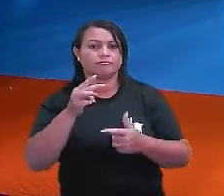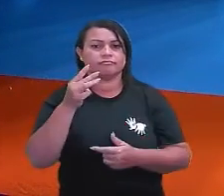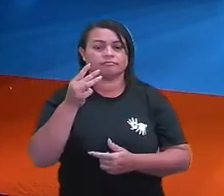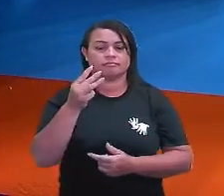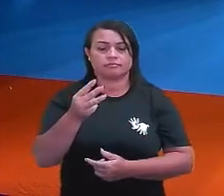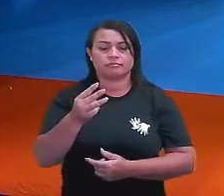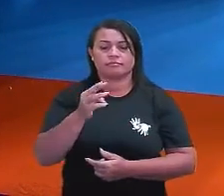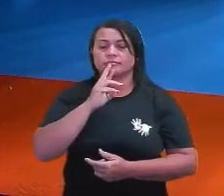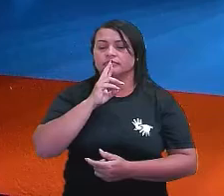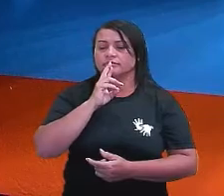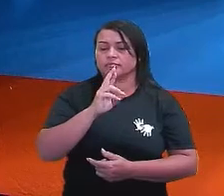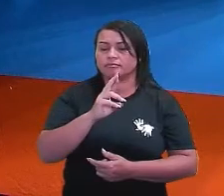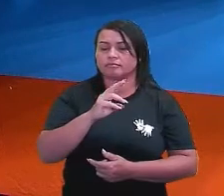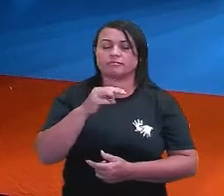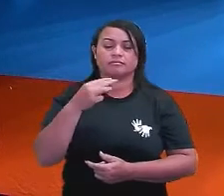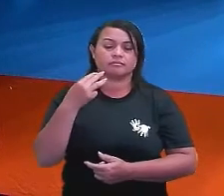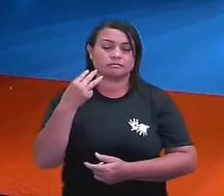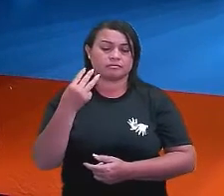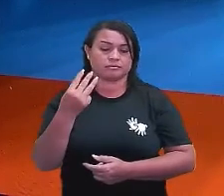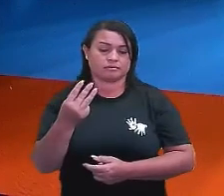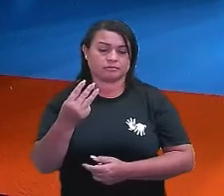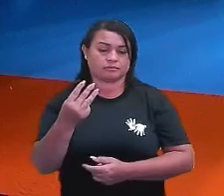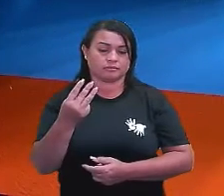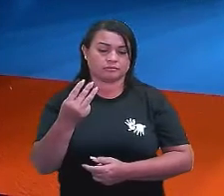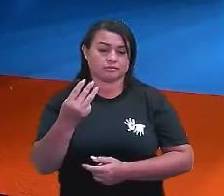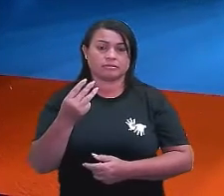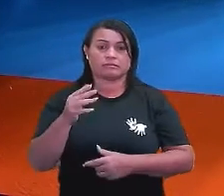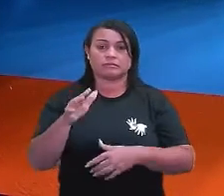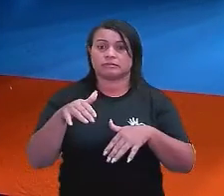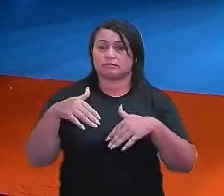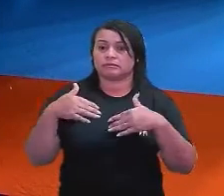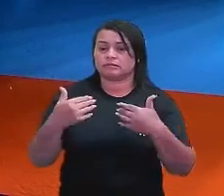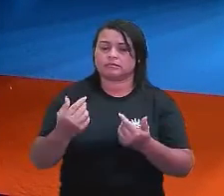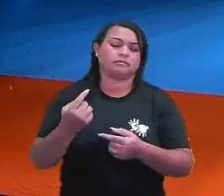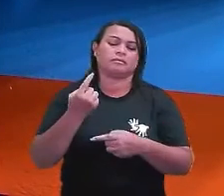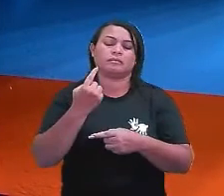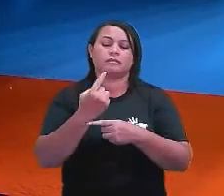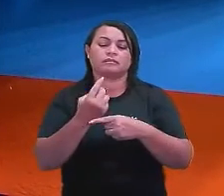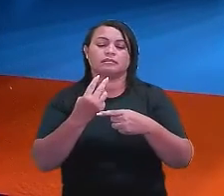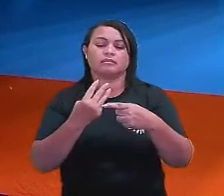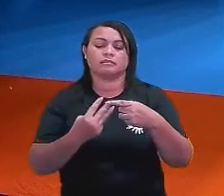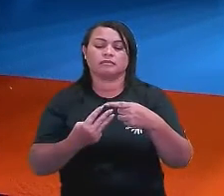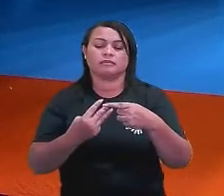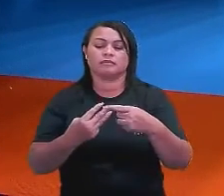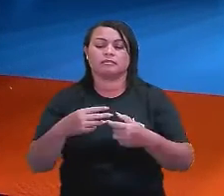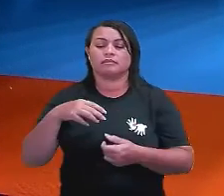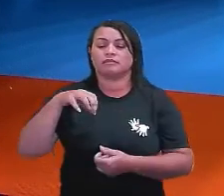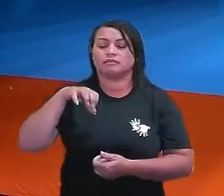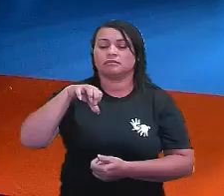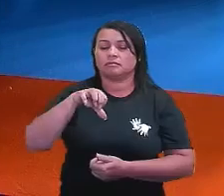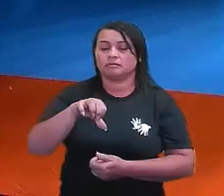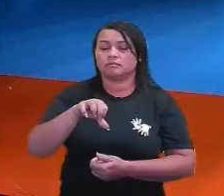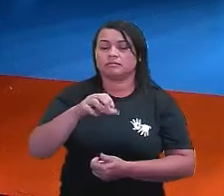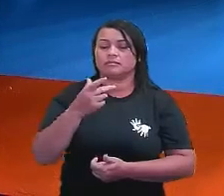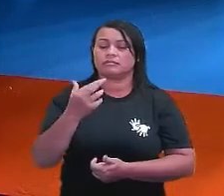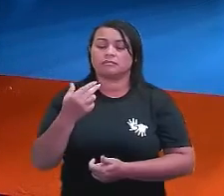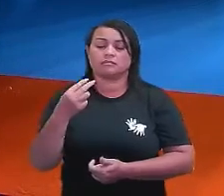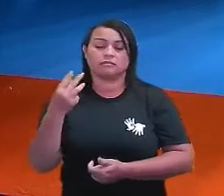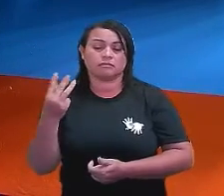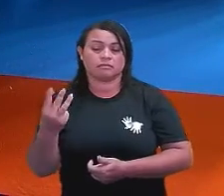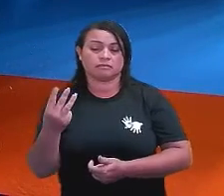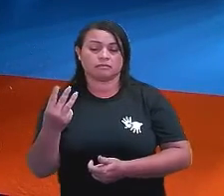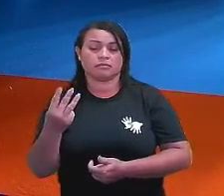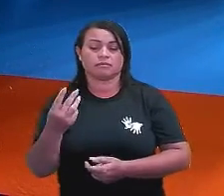3, vai dar 3, tá? E aí, 1/3 de 9 é igual a 3,